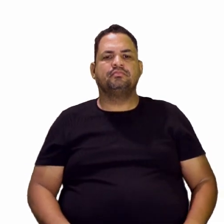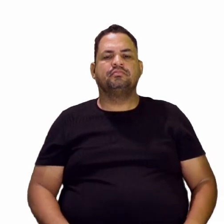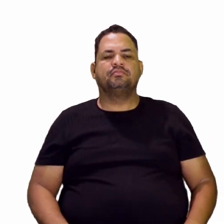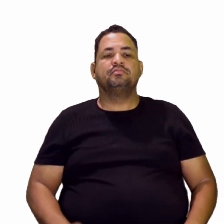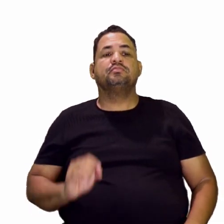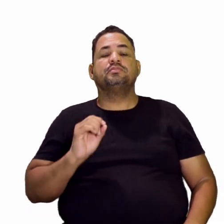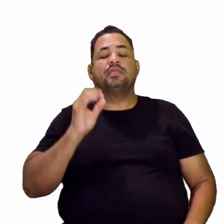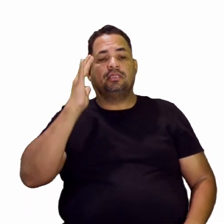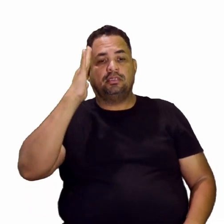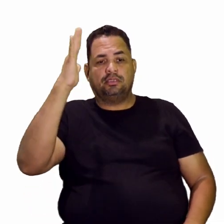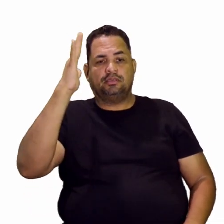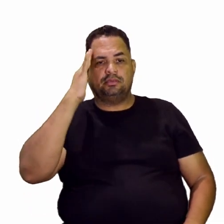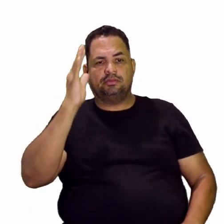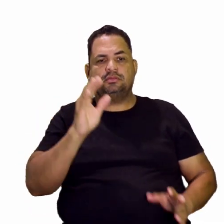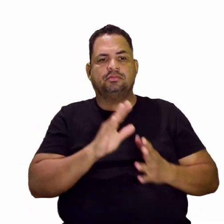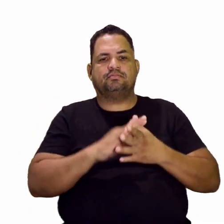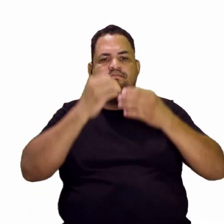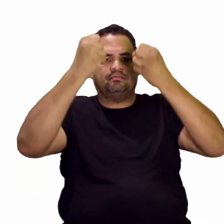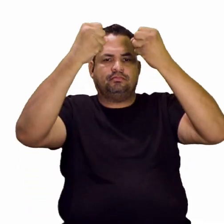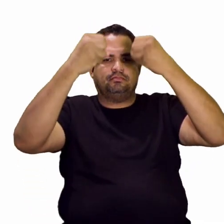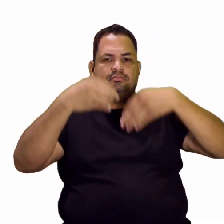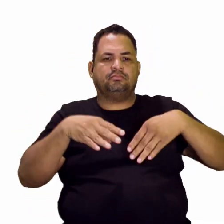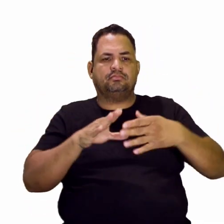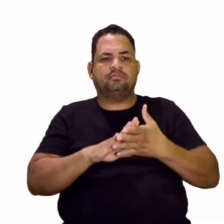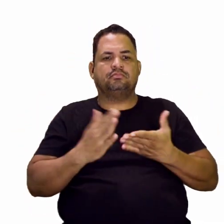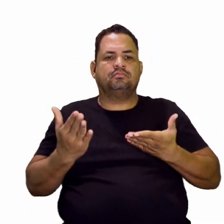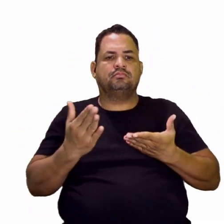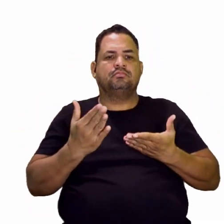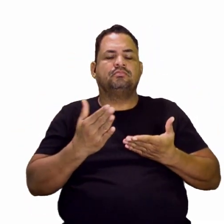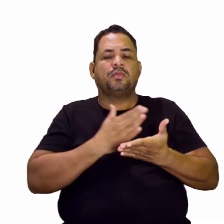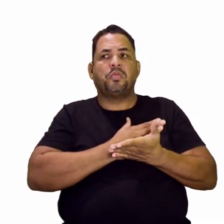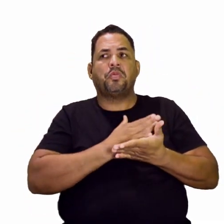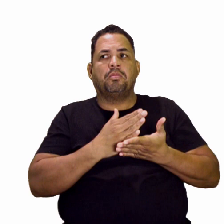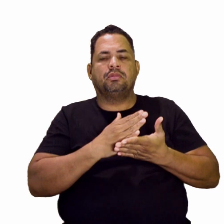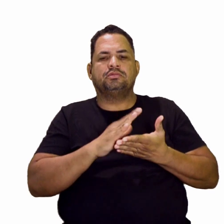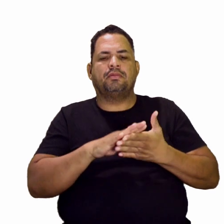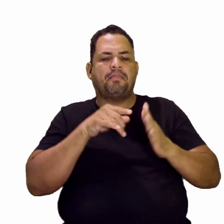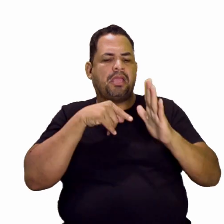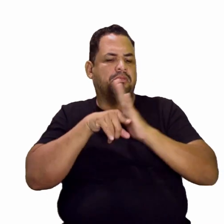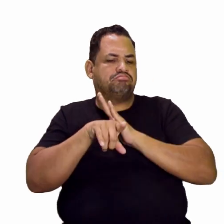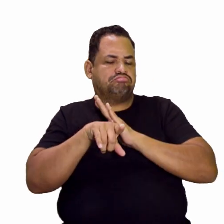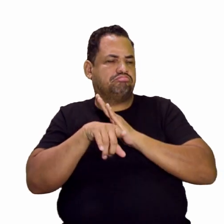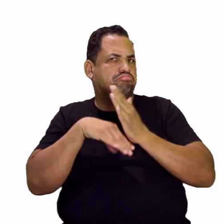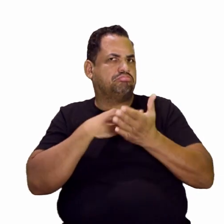a teoria? A teoria explica não só a questão